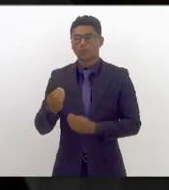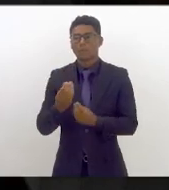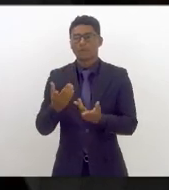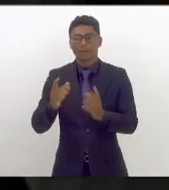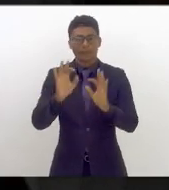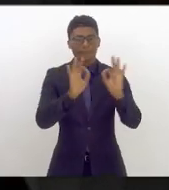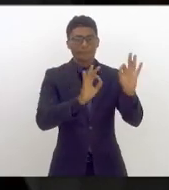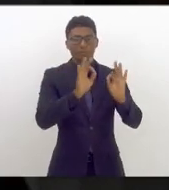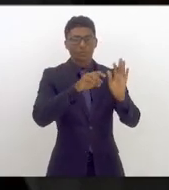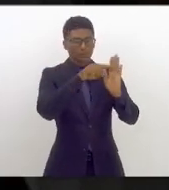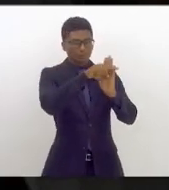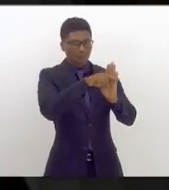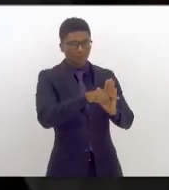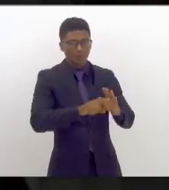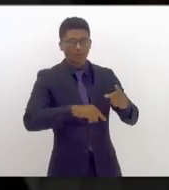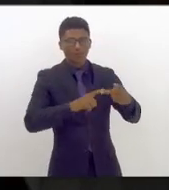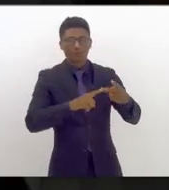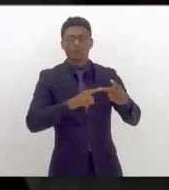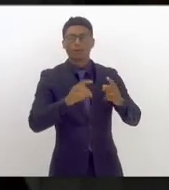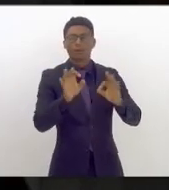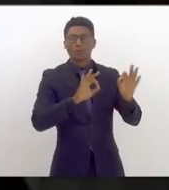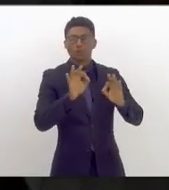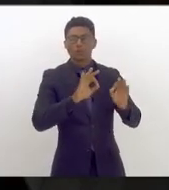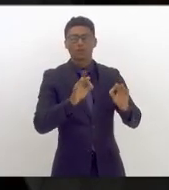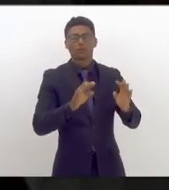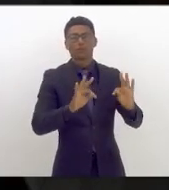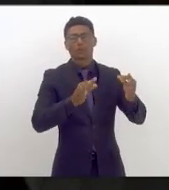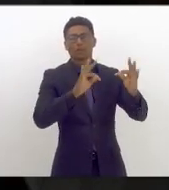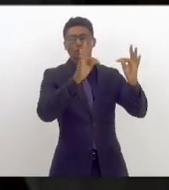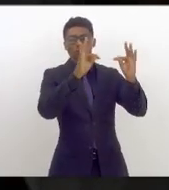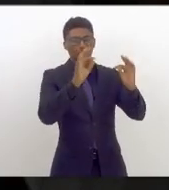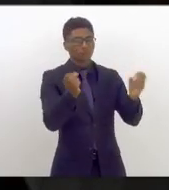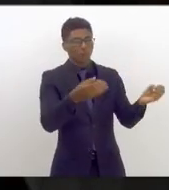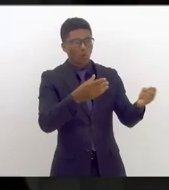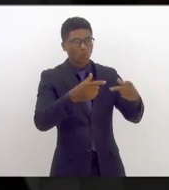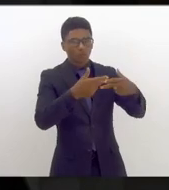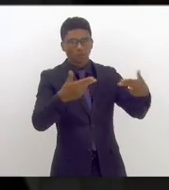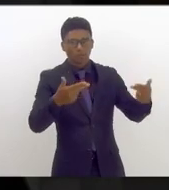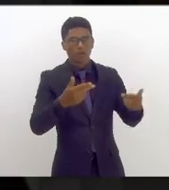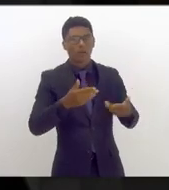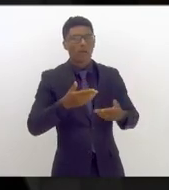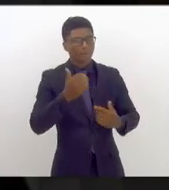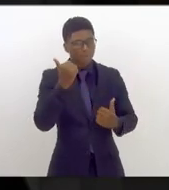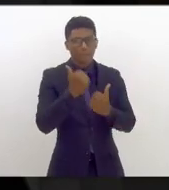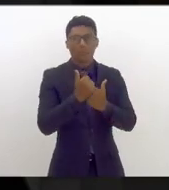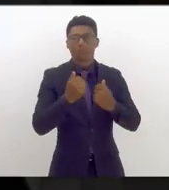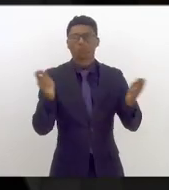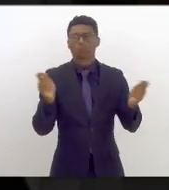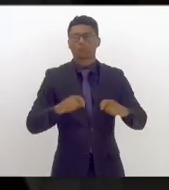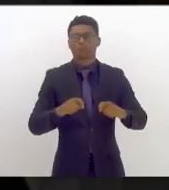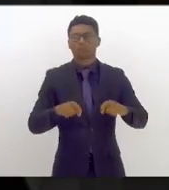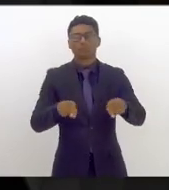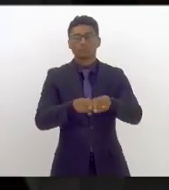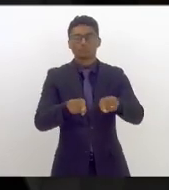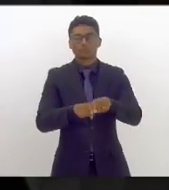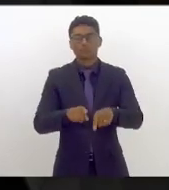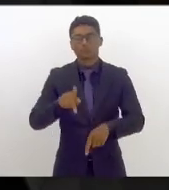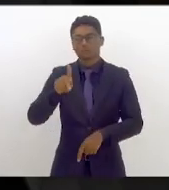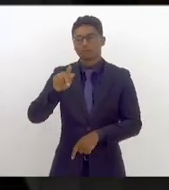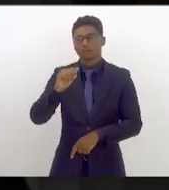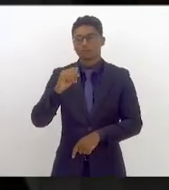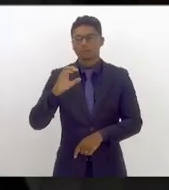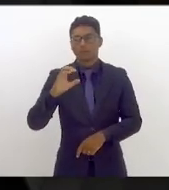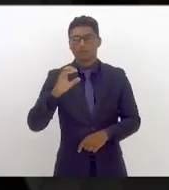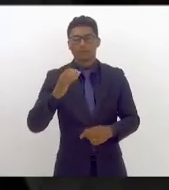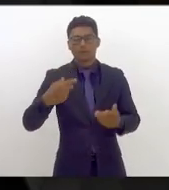projetos de inovação, projetos de desenvolvimento tecnológico pelo CNPq. E, além disso, nesta PEC da transição, né, que o Senado